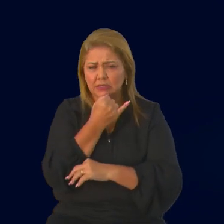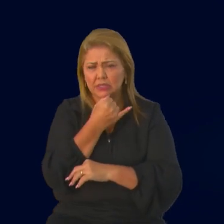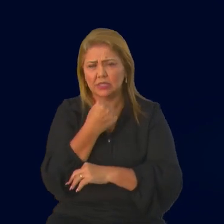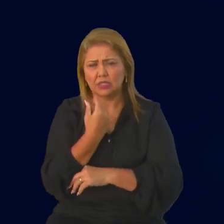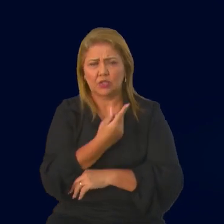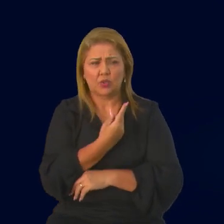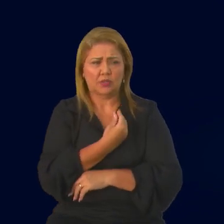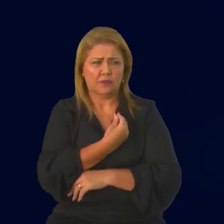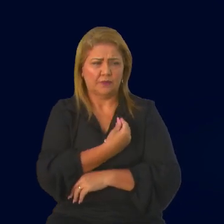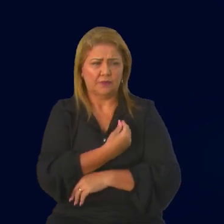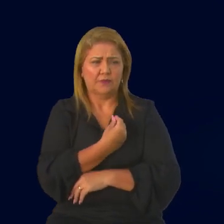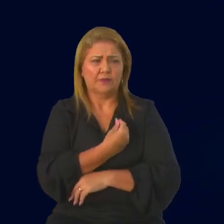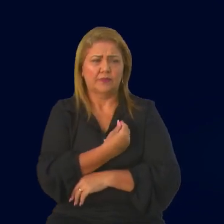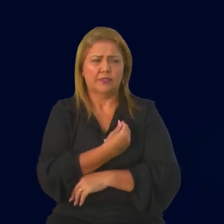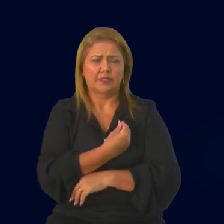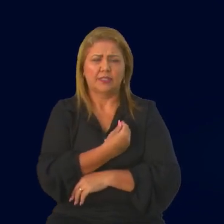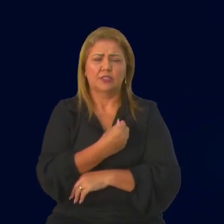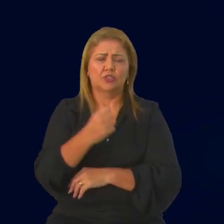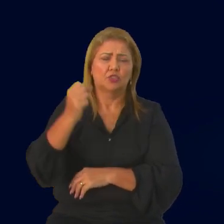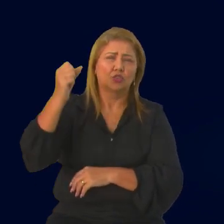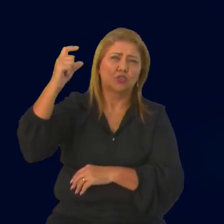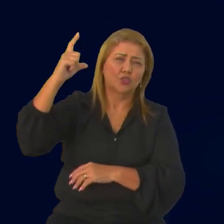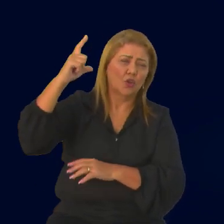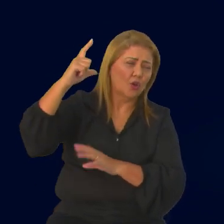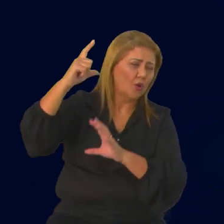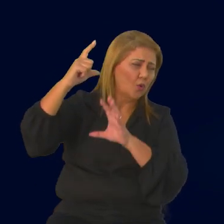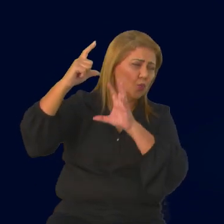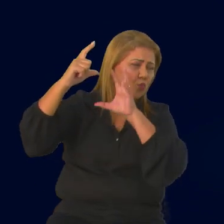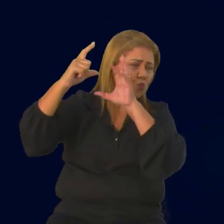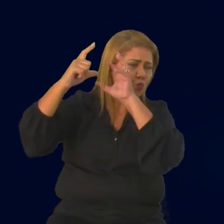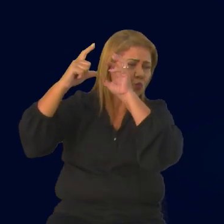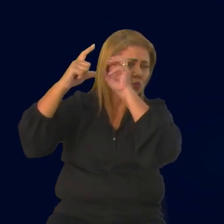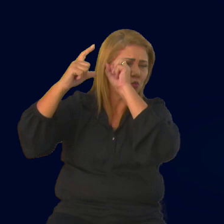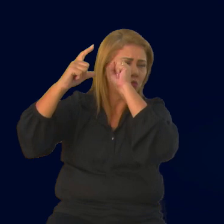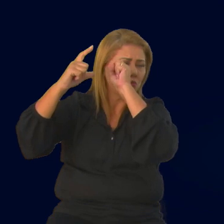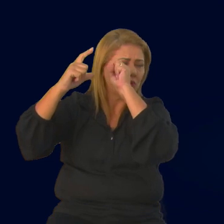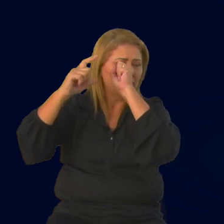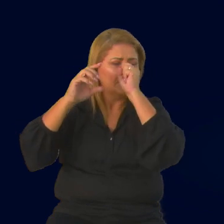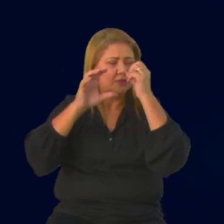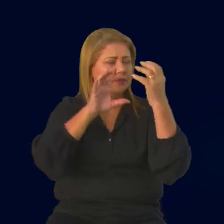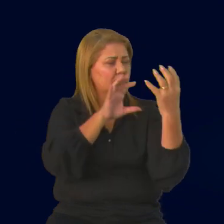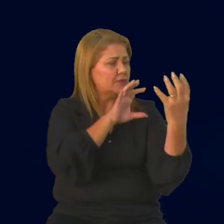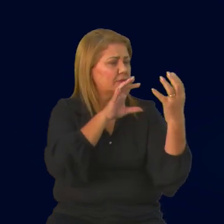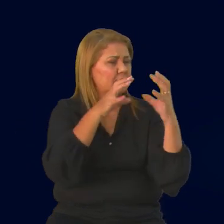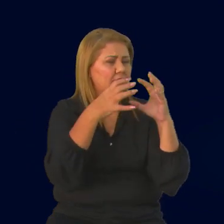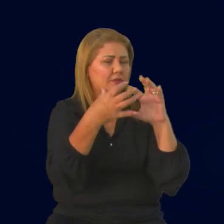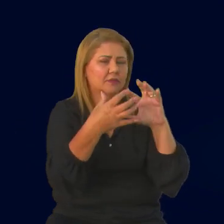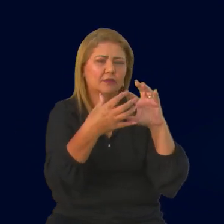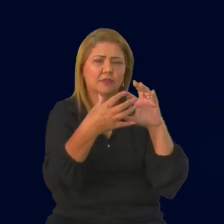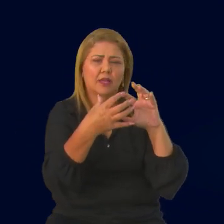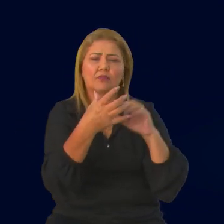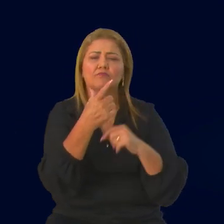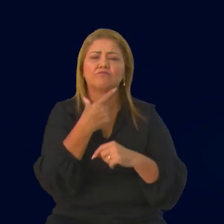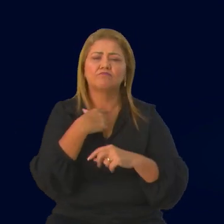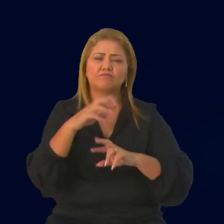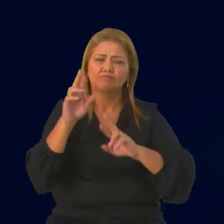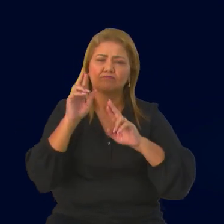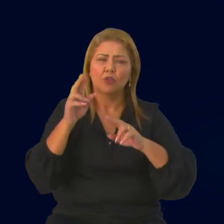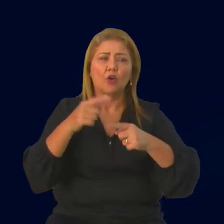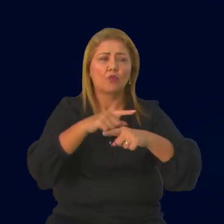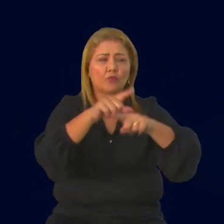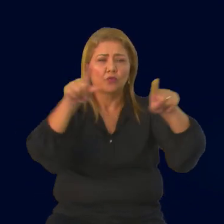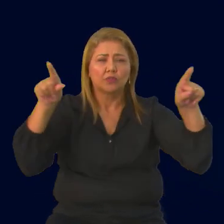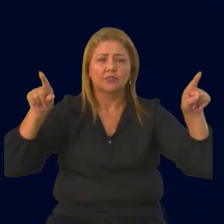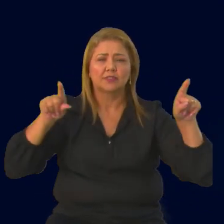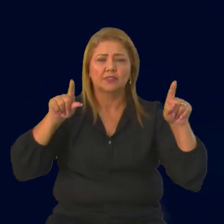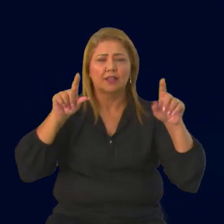vida, não temos o sol, mas temos umas às outras. Então eu desejo que vocês sejam girassol